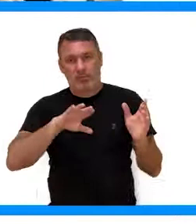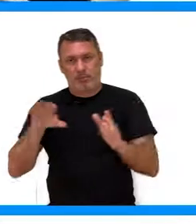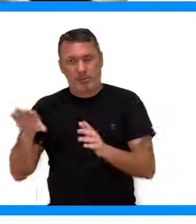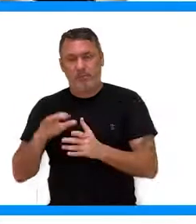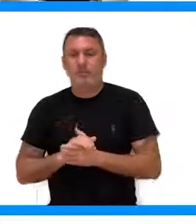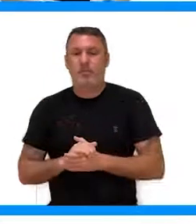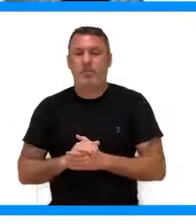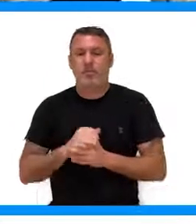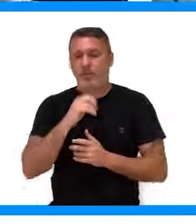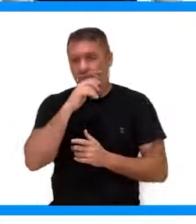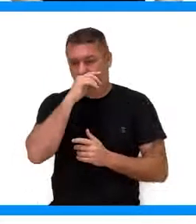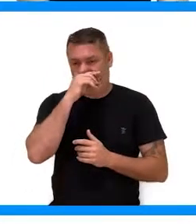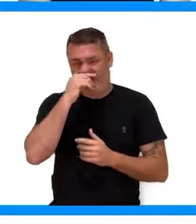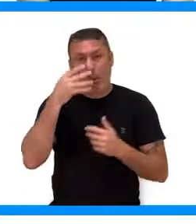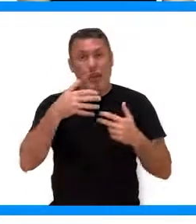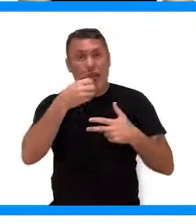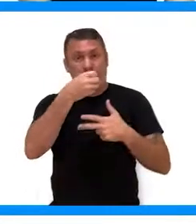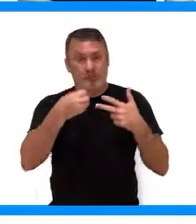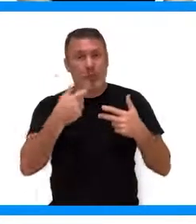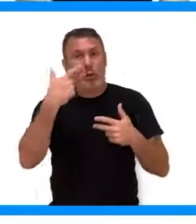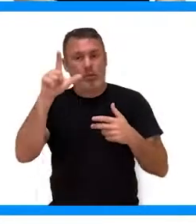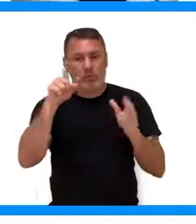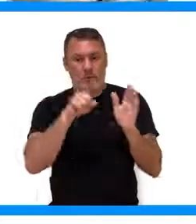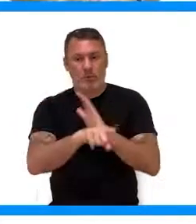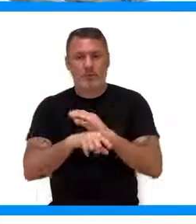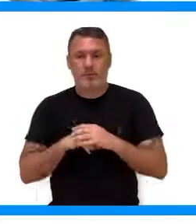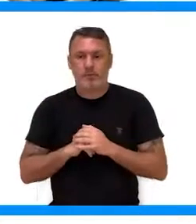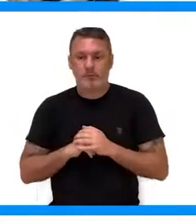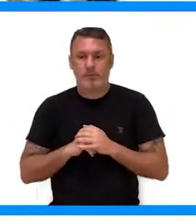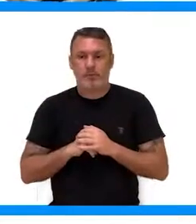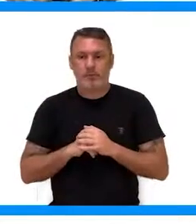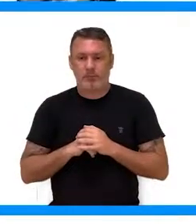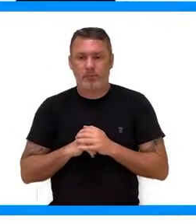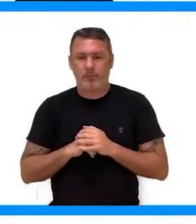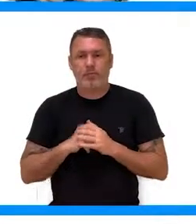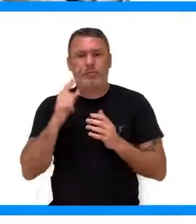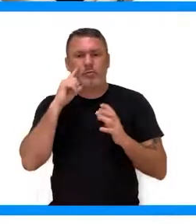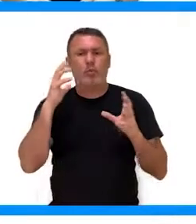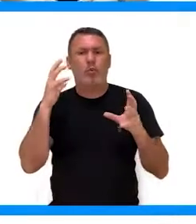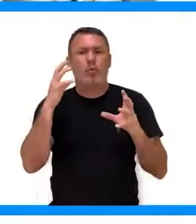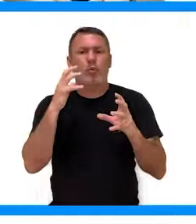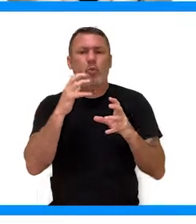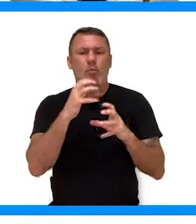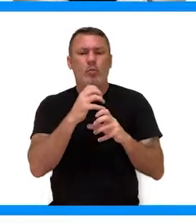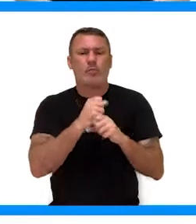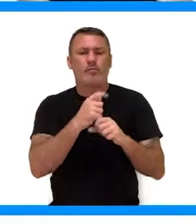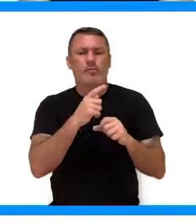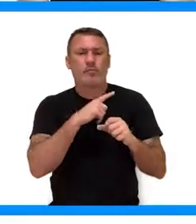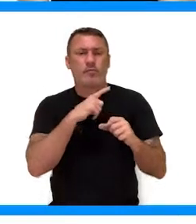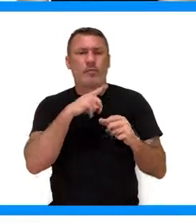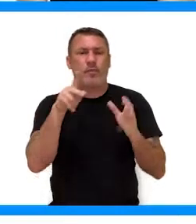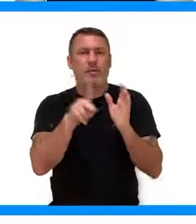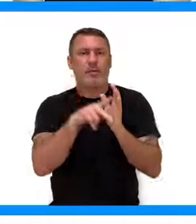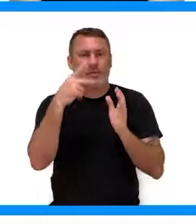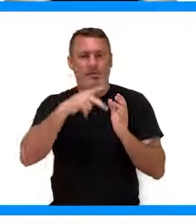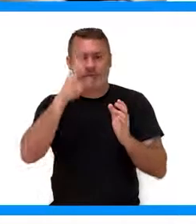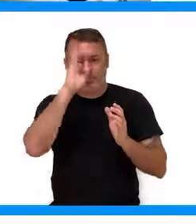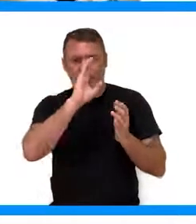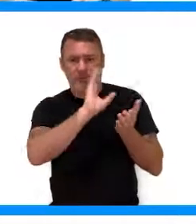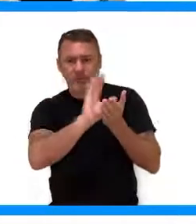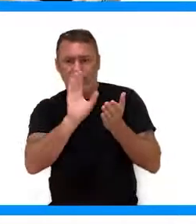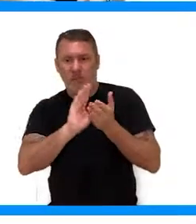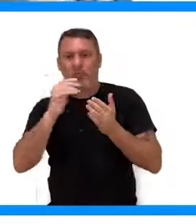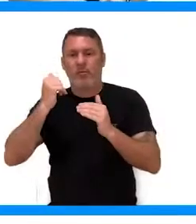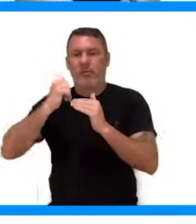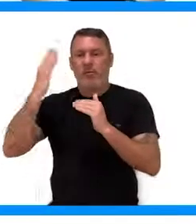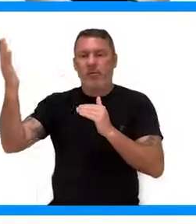outra questão, somada à produção voltada para o mercado interno está a expansão das culturas de exportação, via de regra financiadas